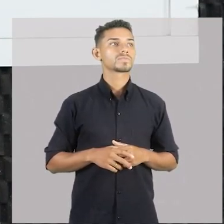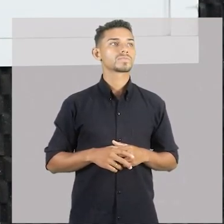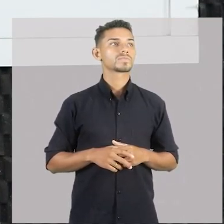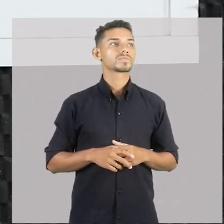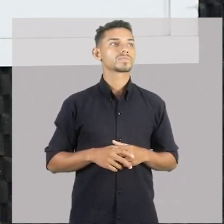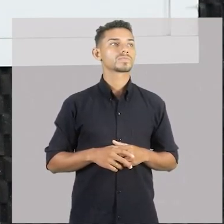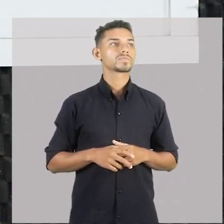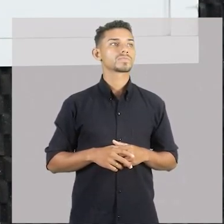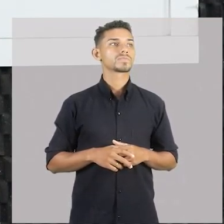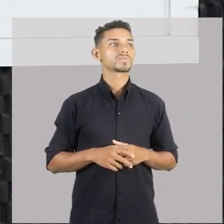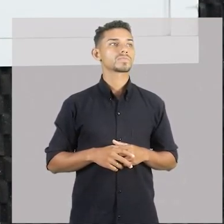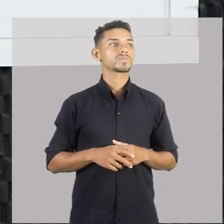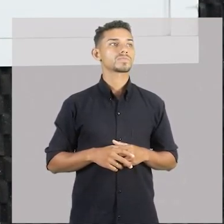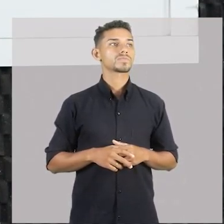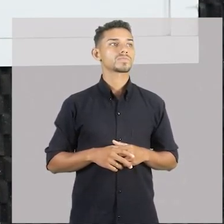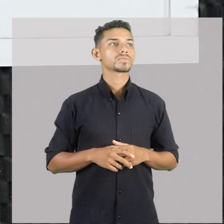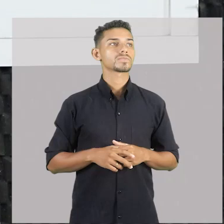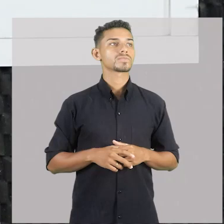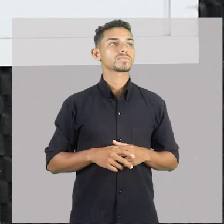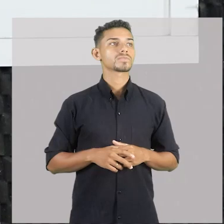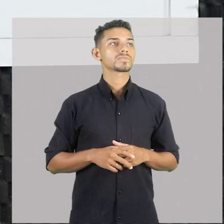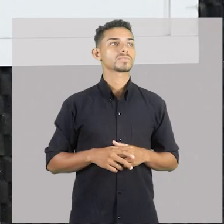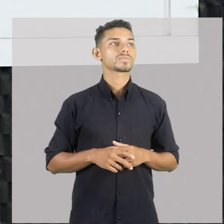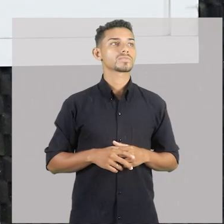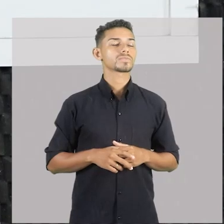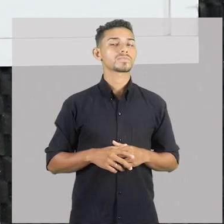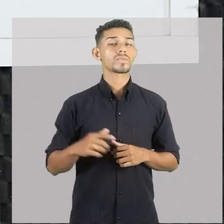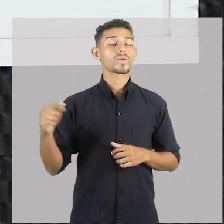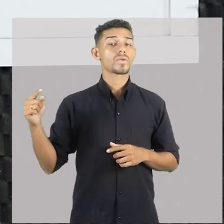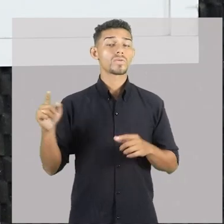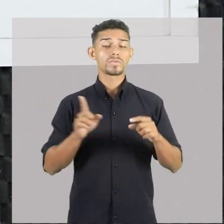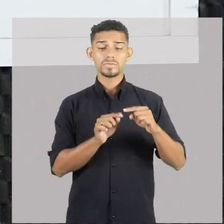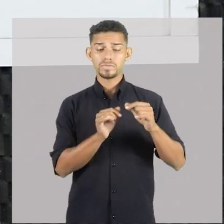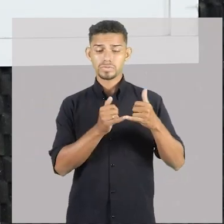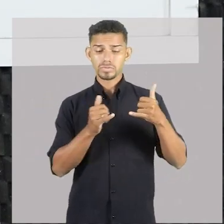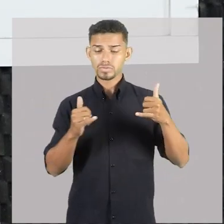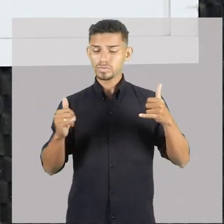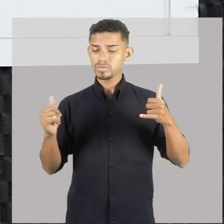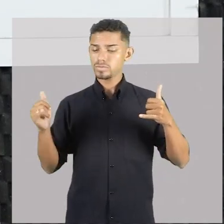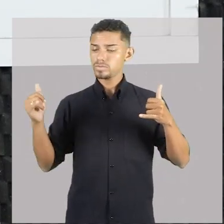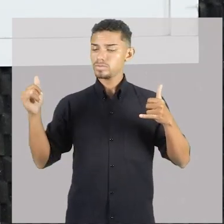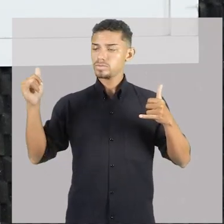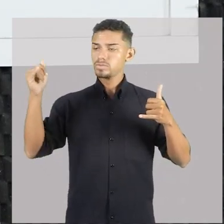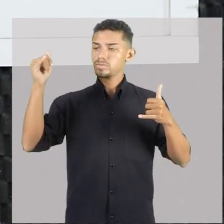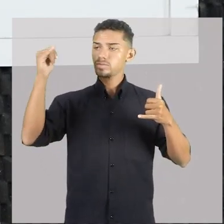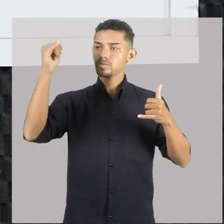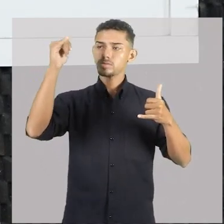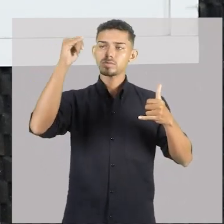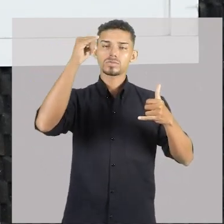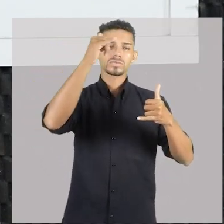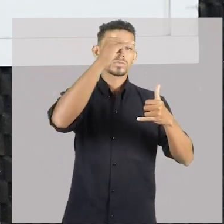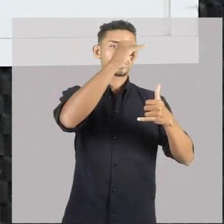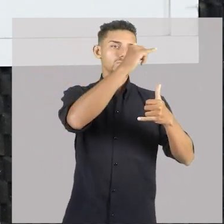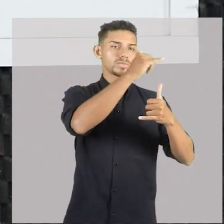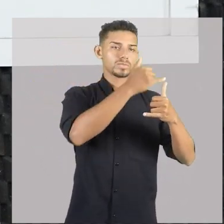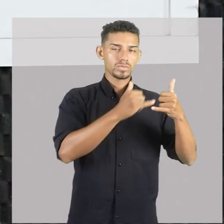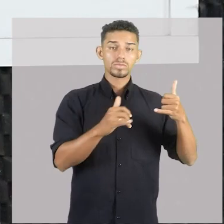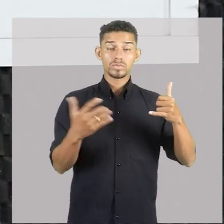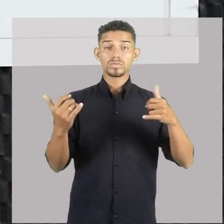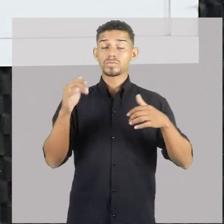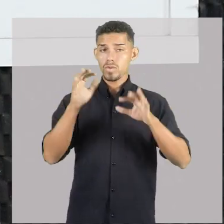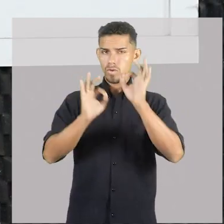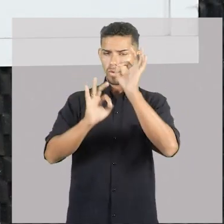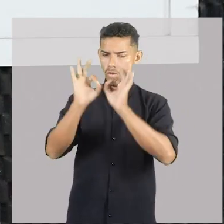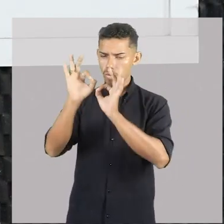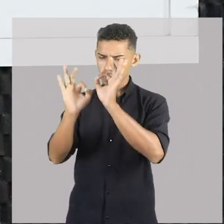Eles vão vindo assim, ó, nesse sentido, ó. É um movimento organizado, é um movimento ordenado de